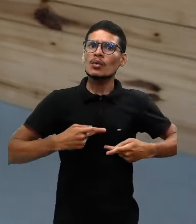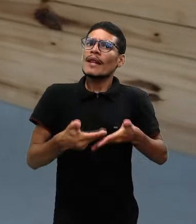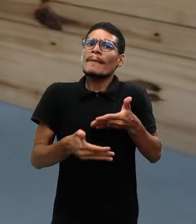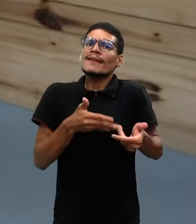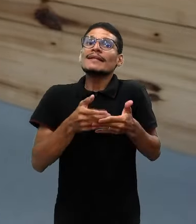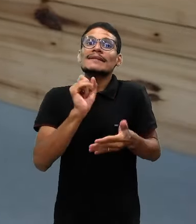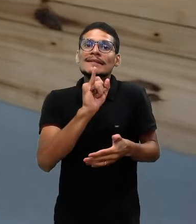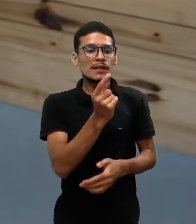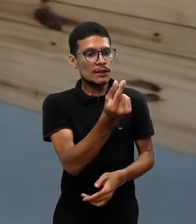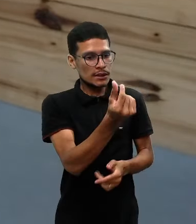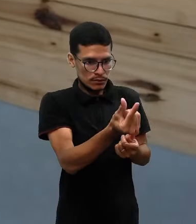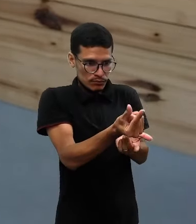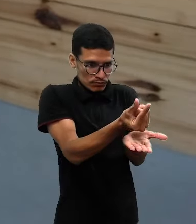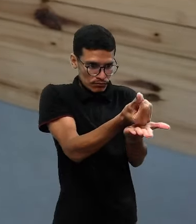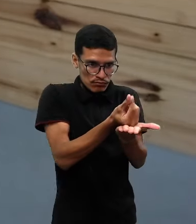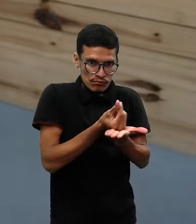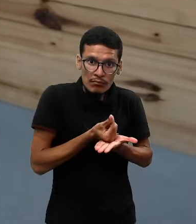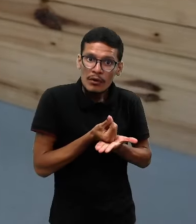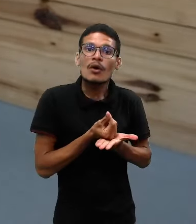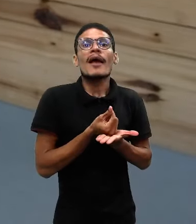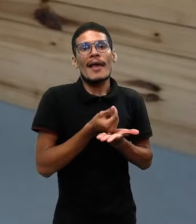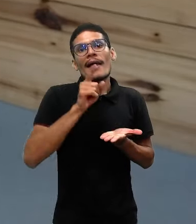lucro, ele é um trabalho.